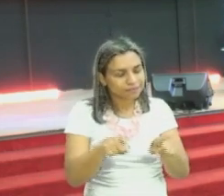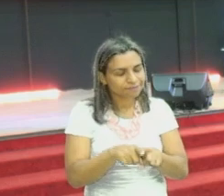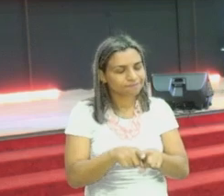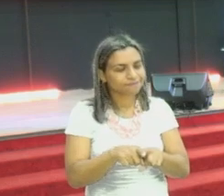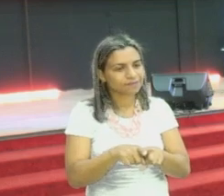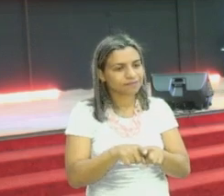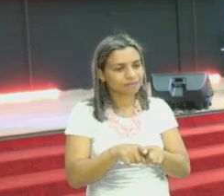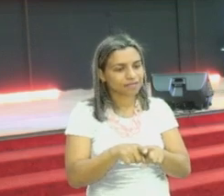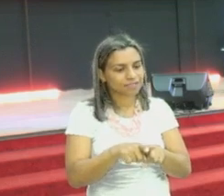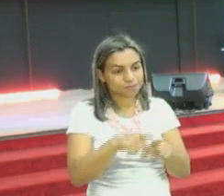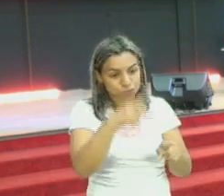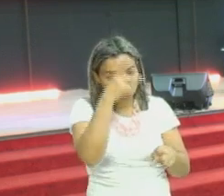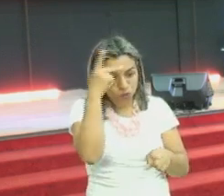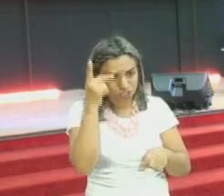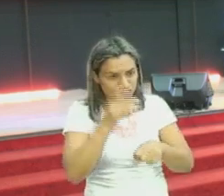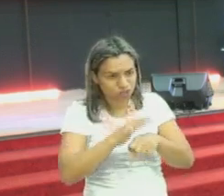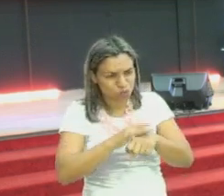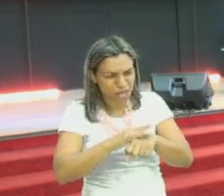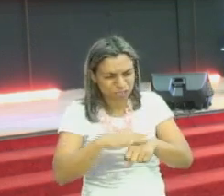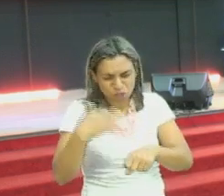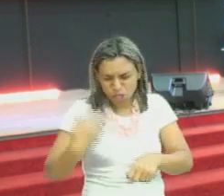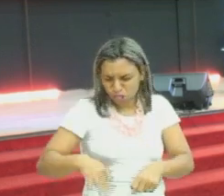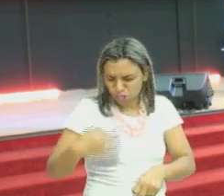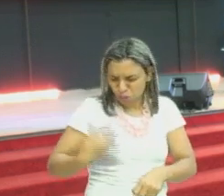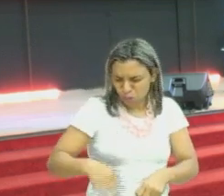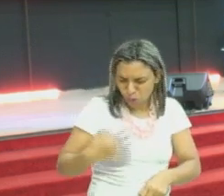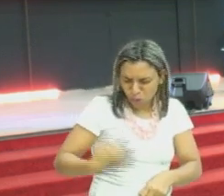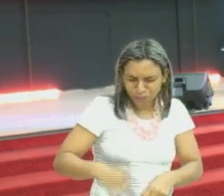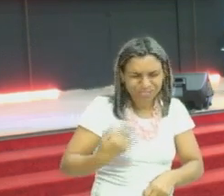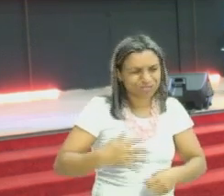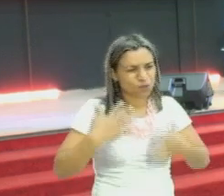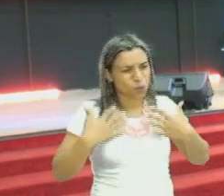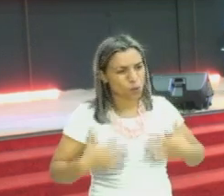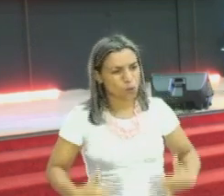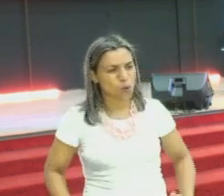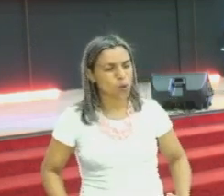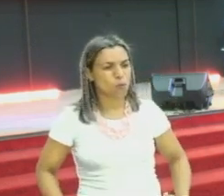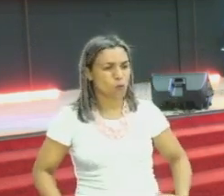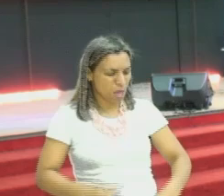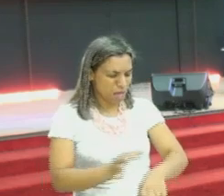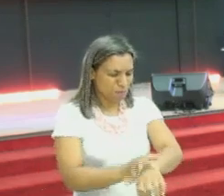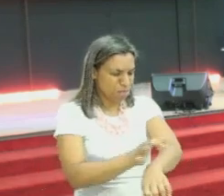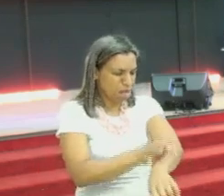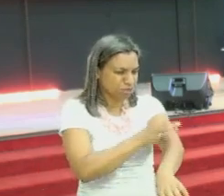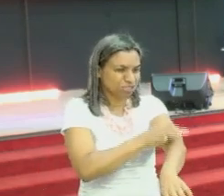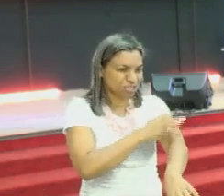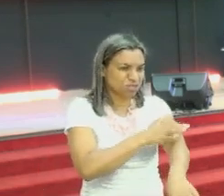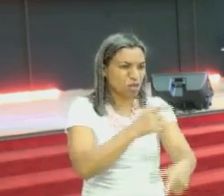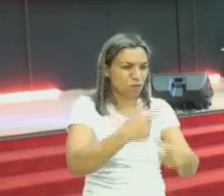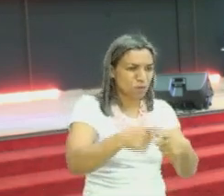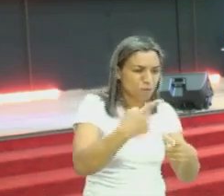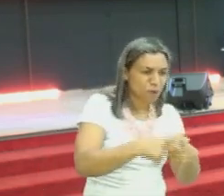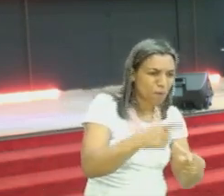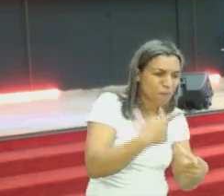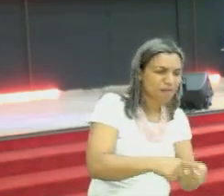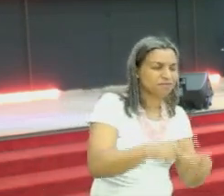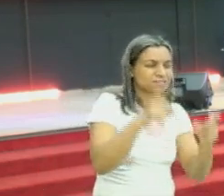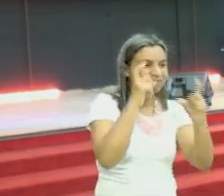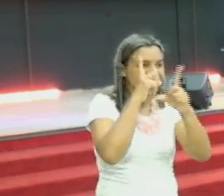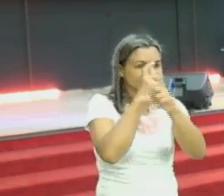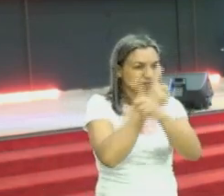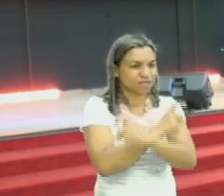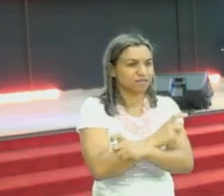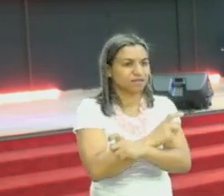somatizadas no físico, com dores no físico, com manchas, com problemas, com